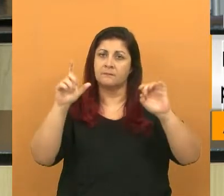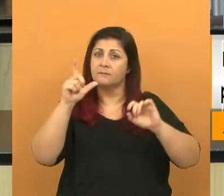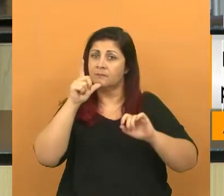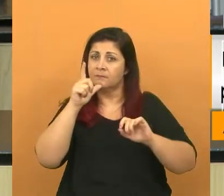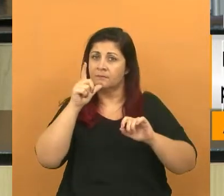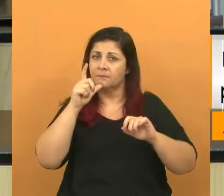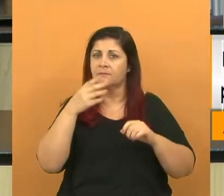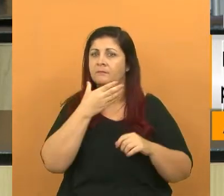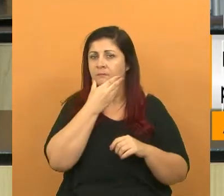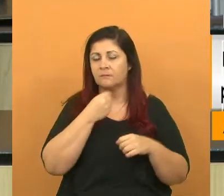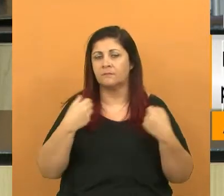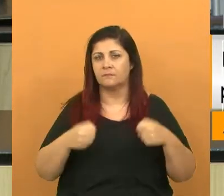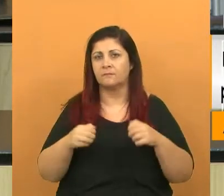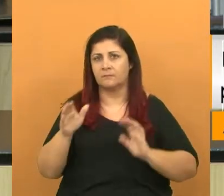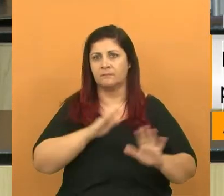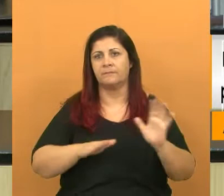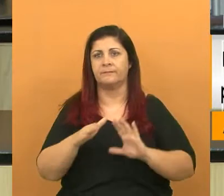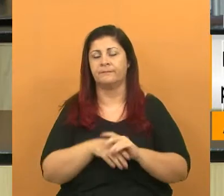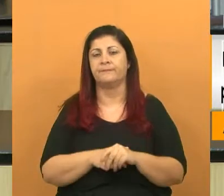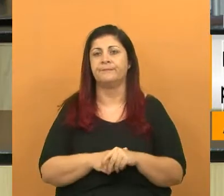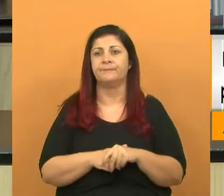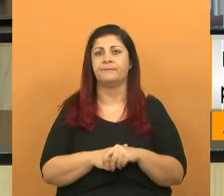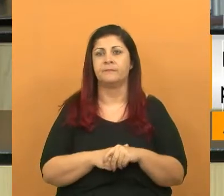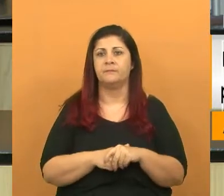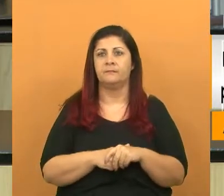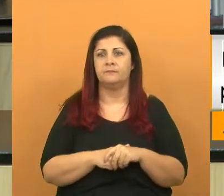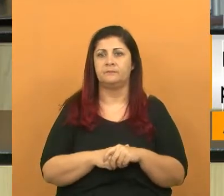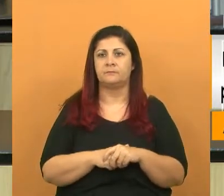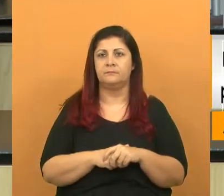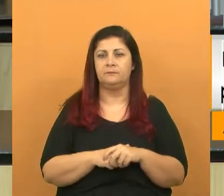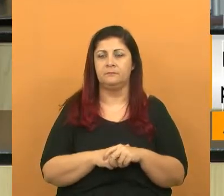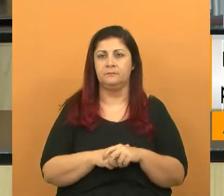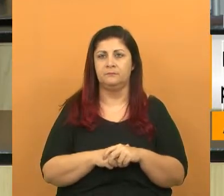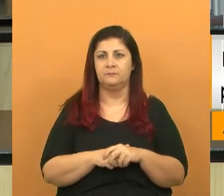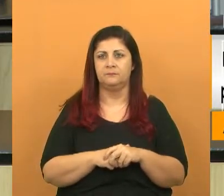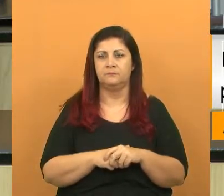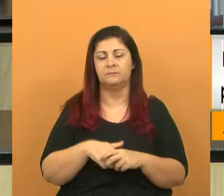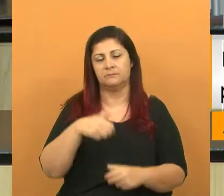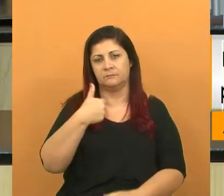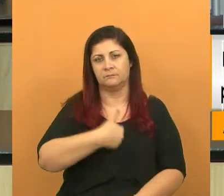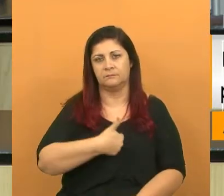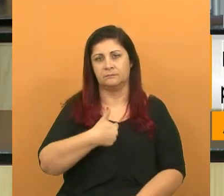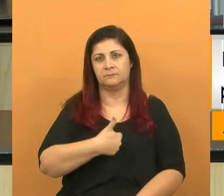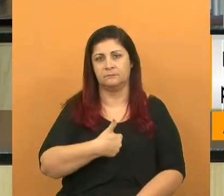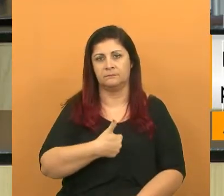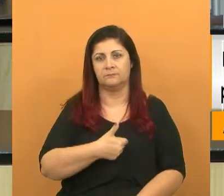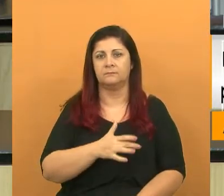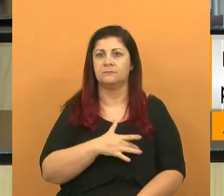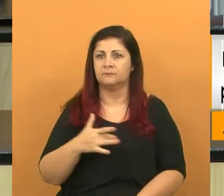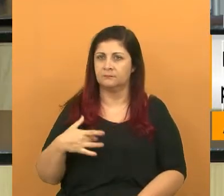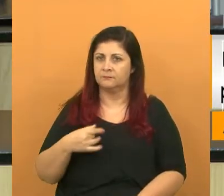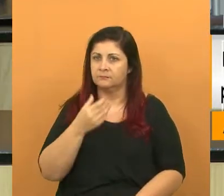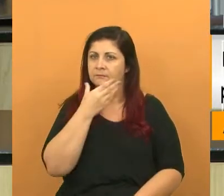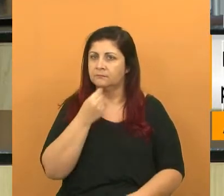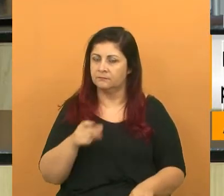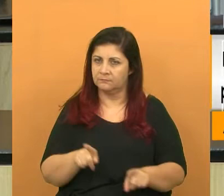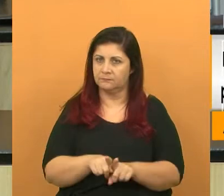transmissíveis que são visíveis, né, como condiloma. Sem dúvida, favorável, né? Saúde para os homens